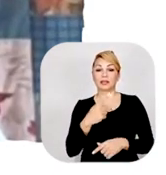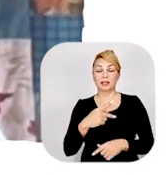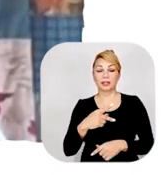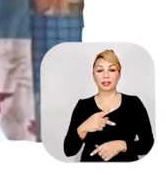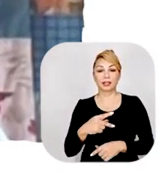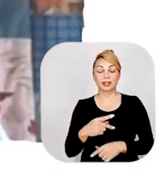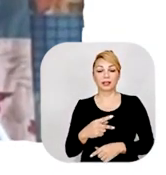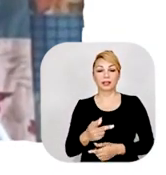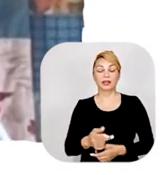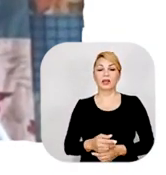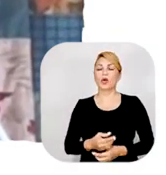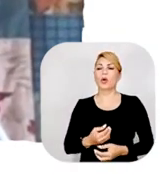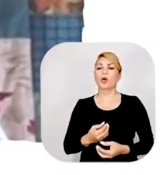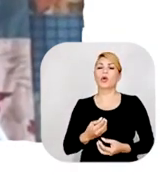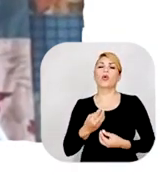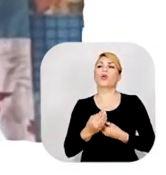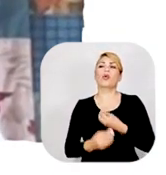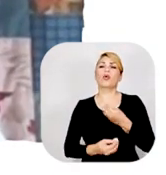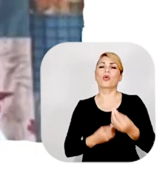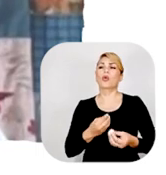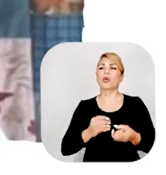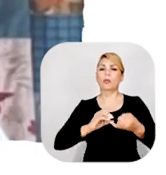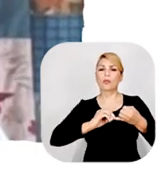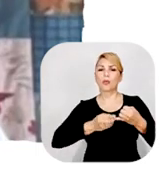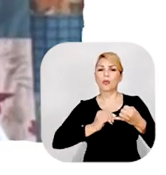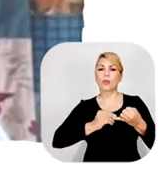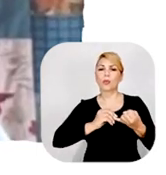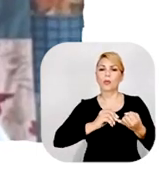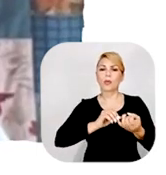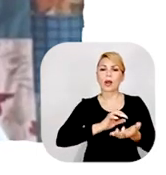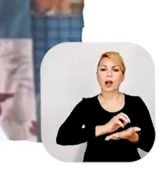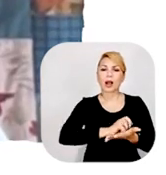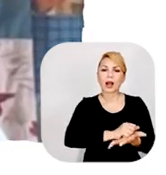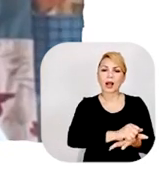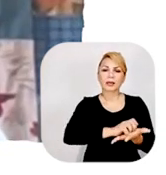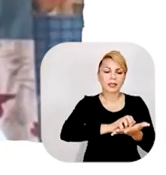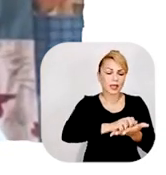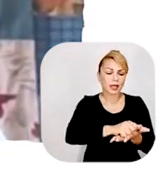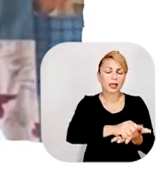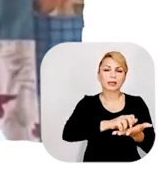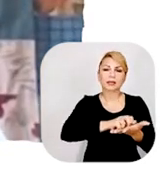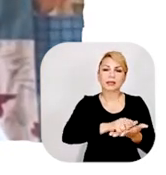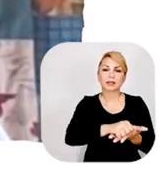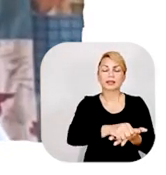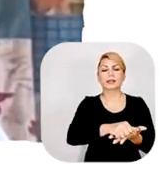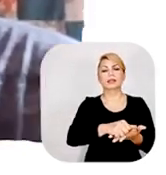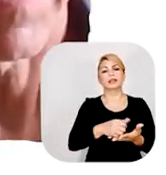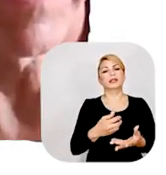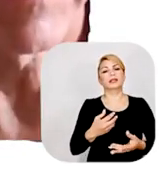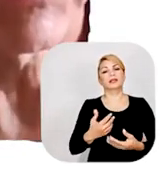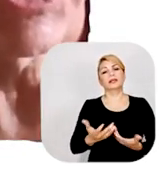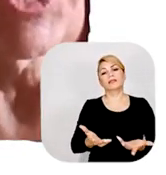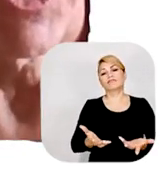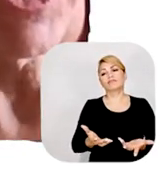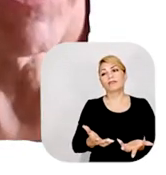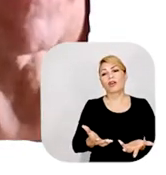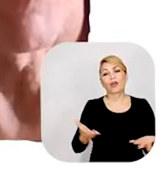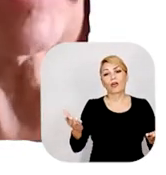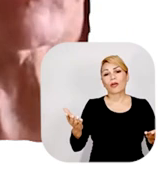modo de moer milho, essas coisas que ninguém mais faz hoje em dia.